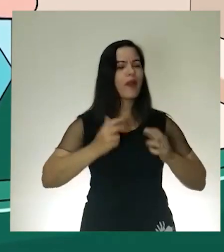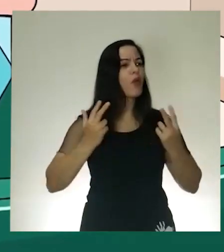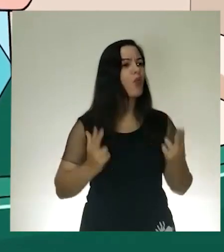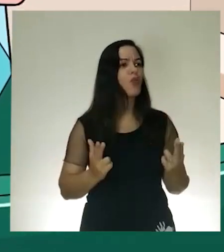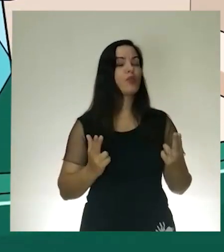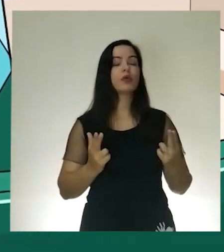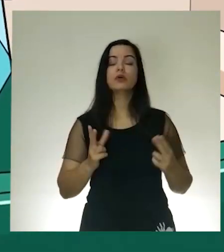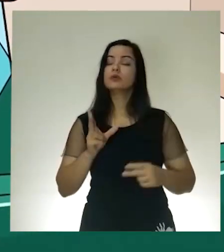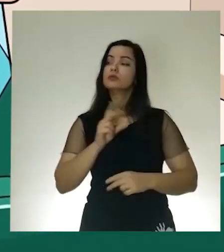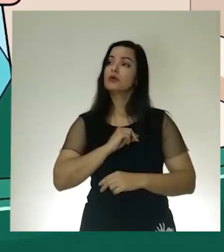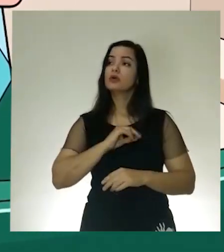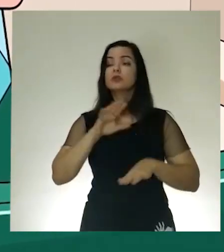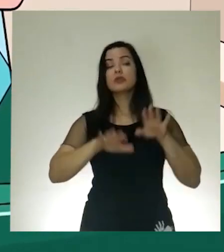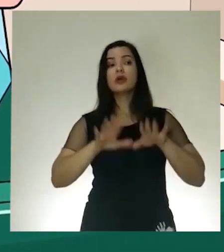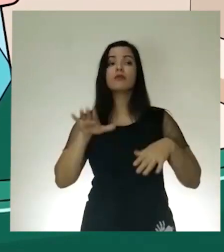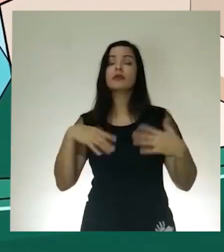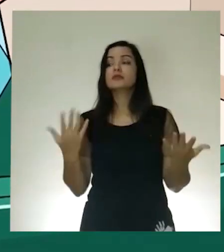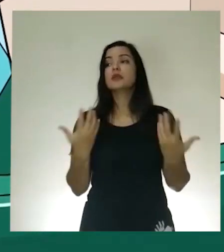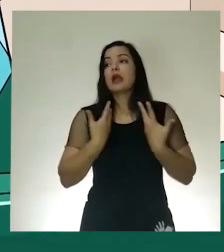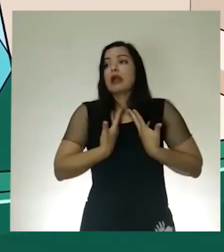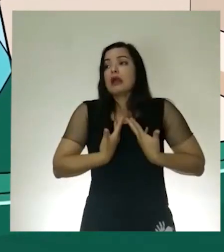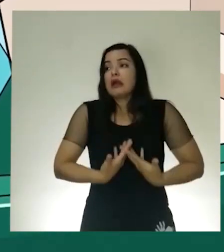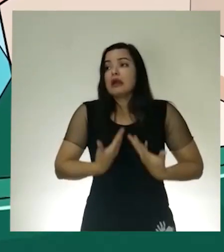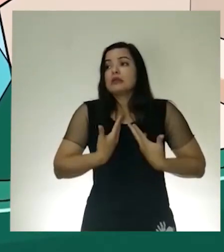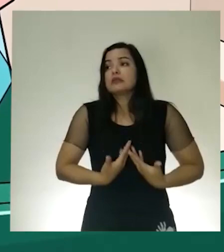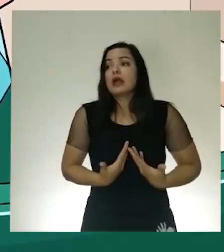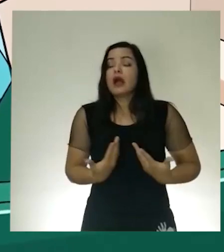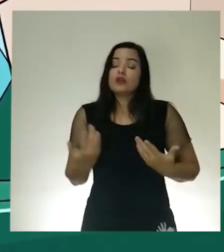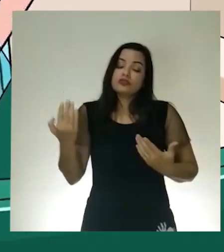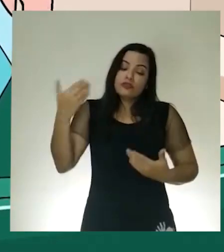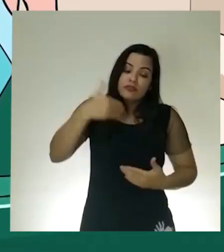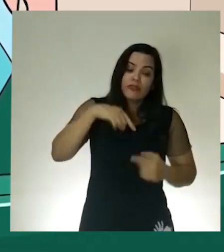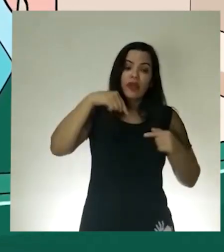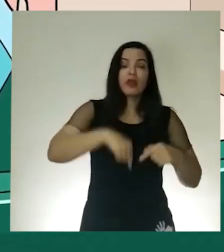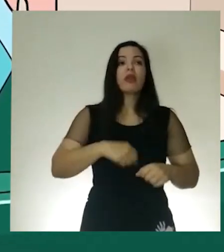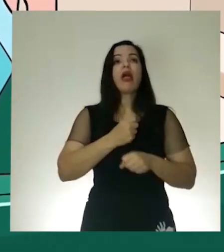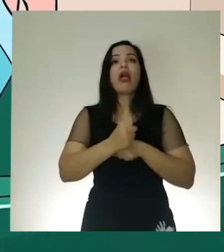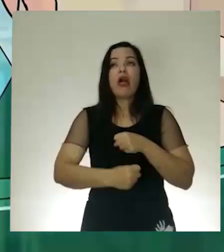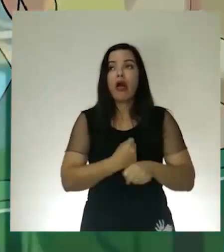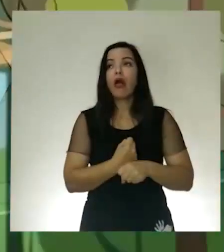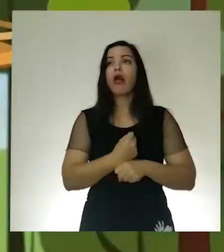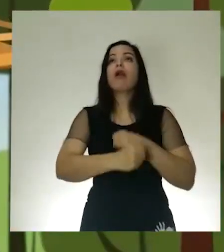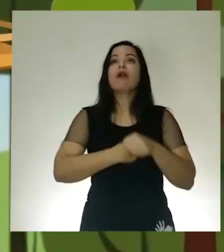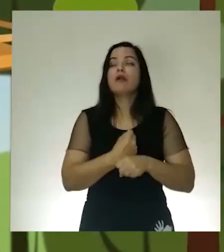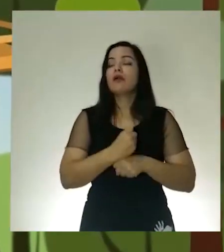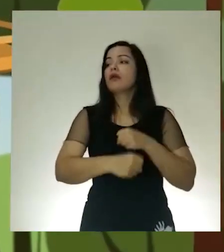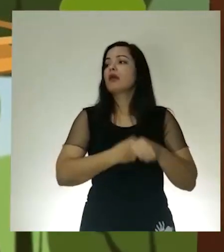Puxa vida, vai ver que eles se cansaram de vir pra cá todos os anos, não é mesmo?